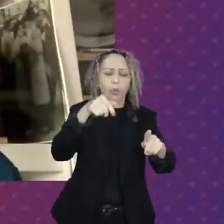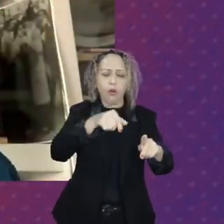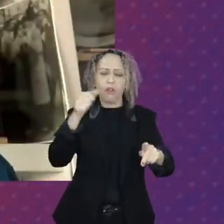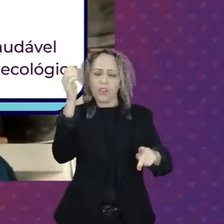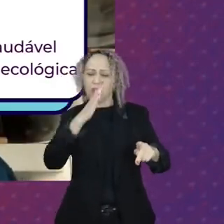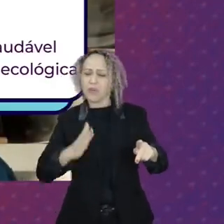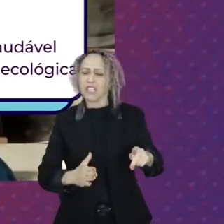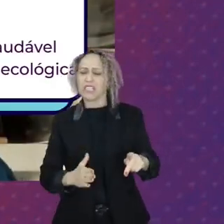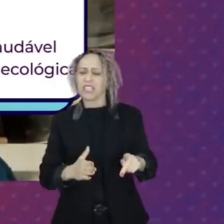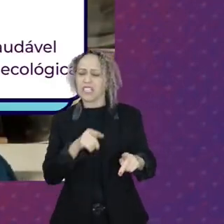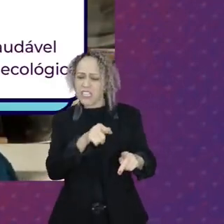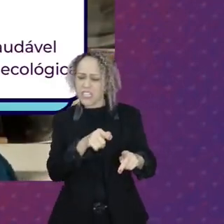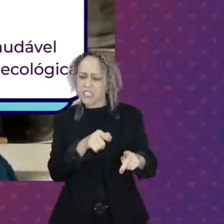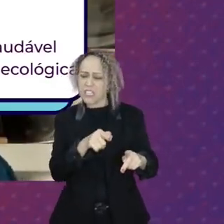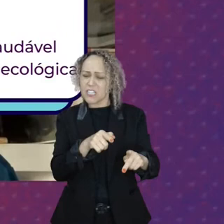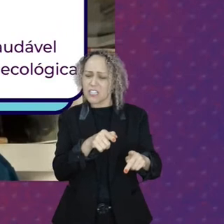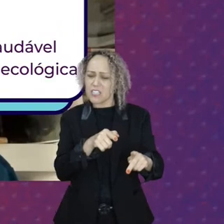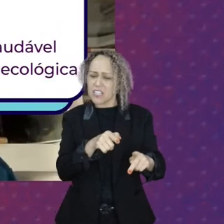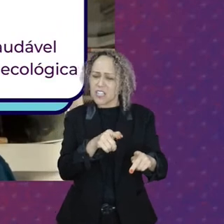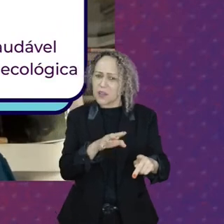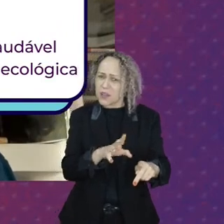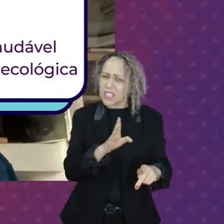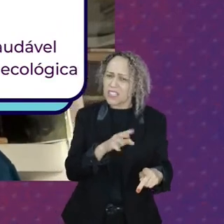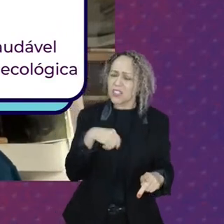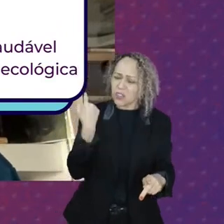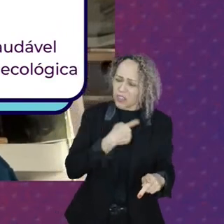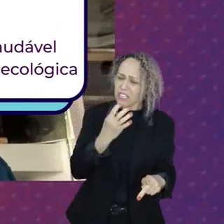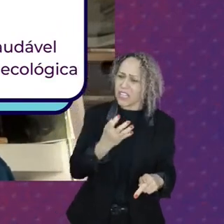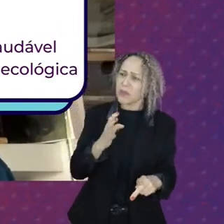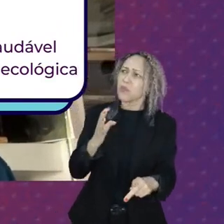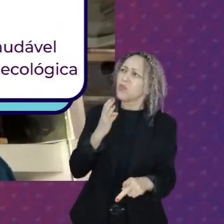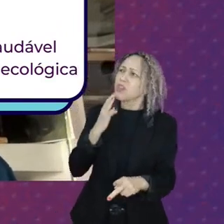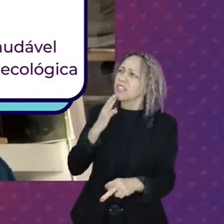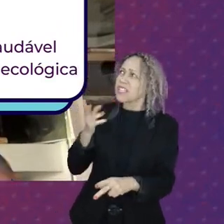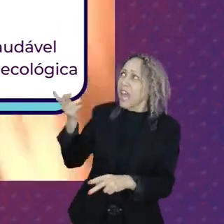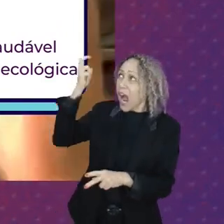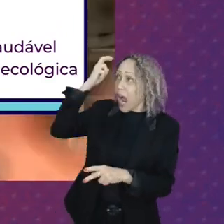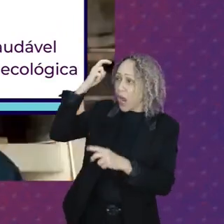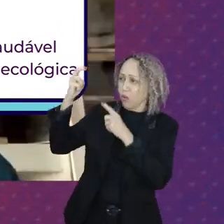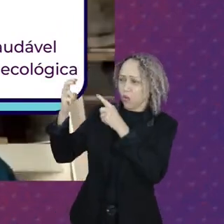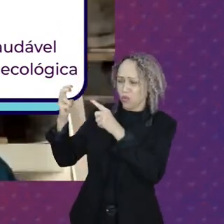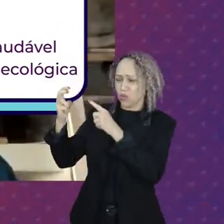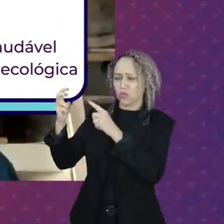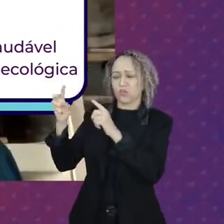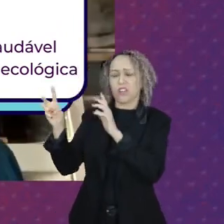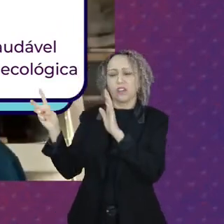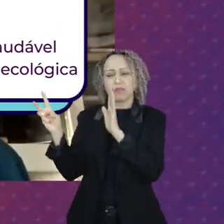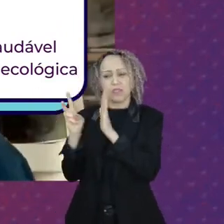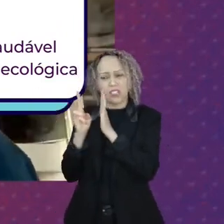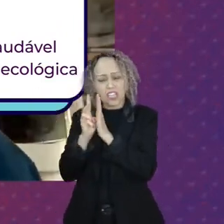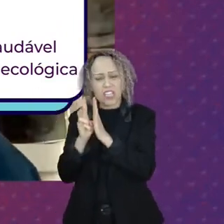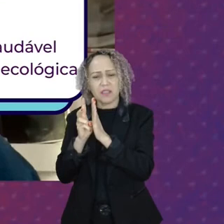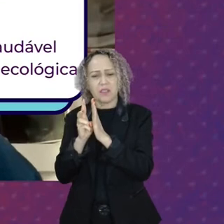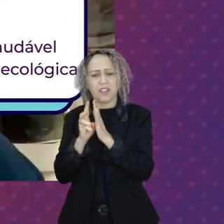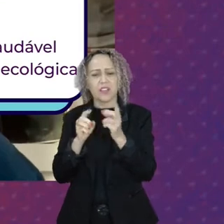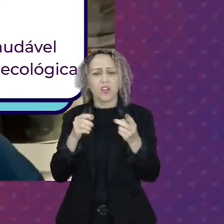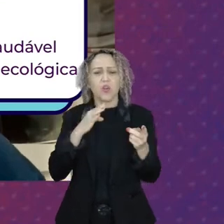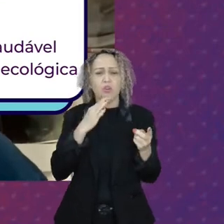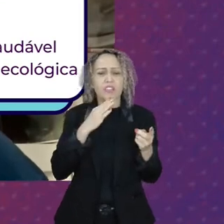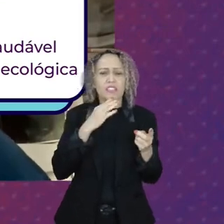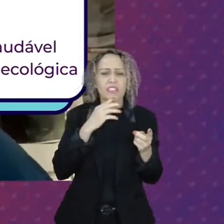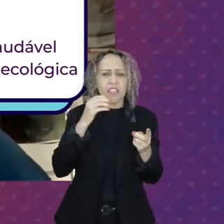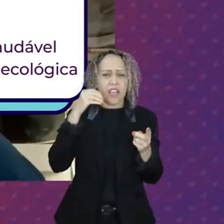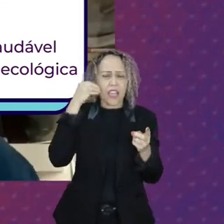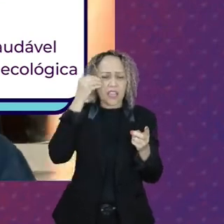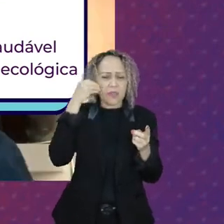cultura indígena, queremos conhecer as experiências dos quilombos, queremos conhecer